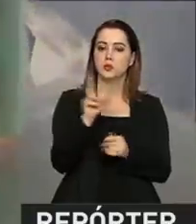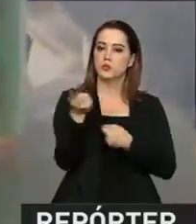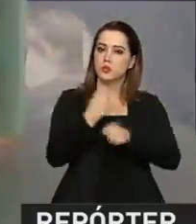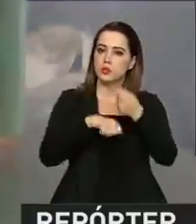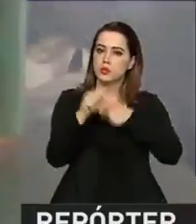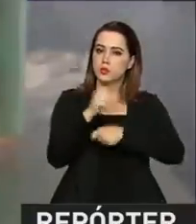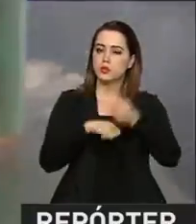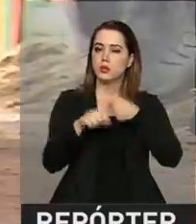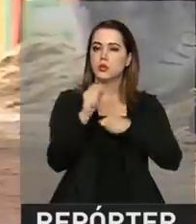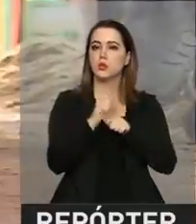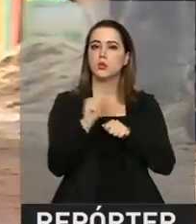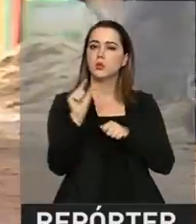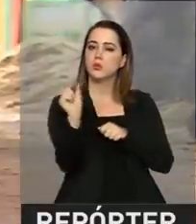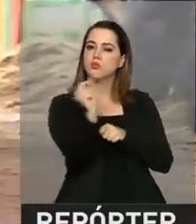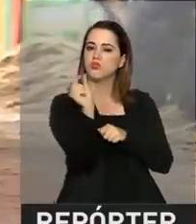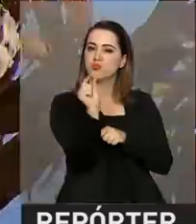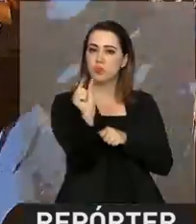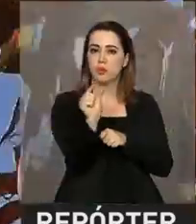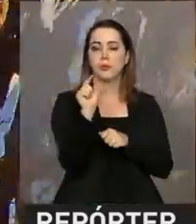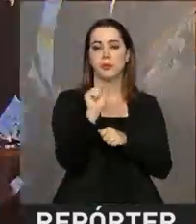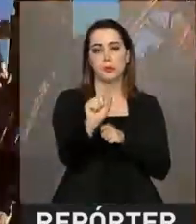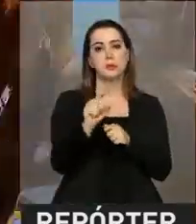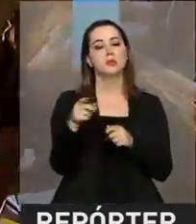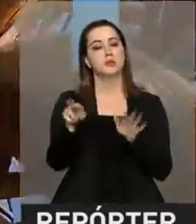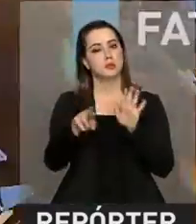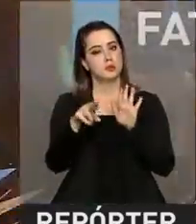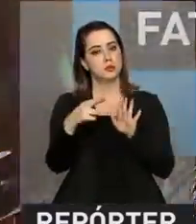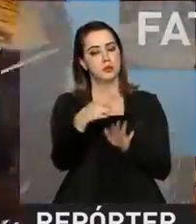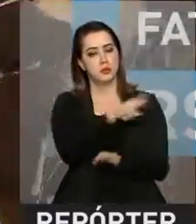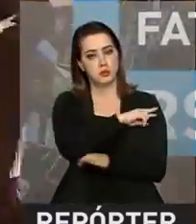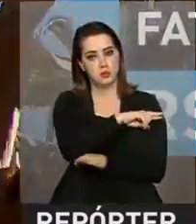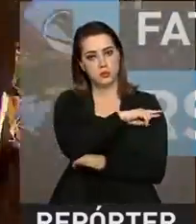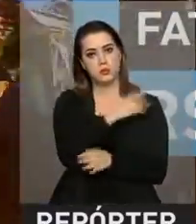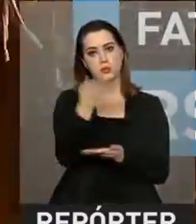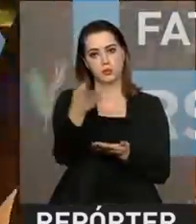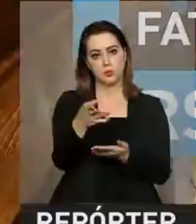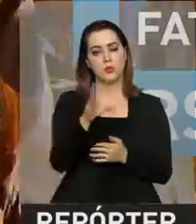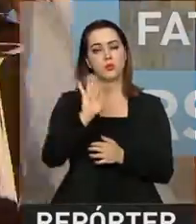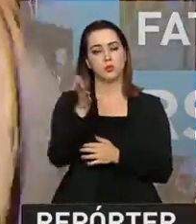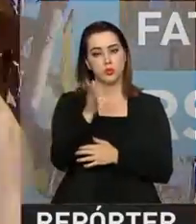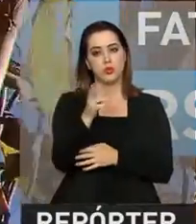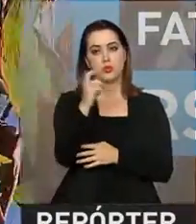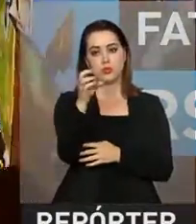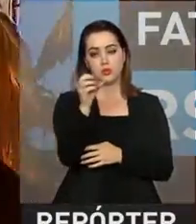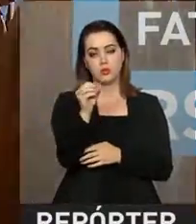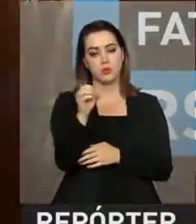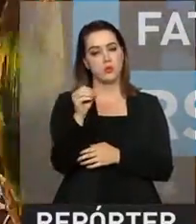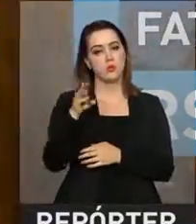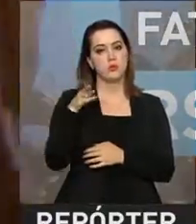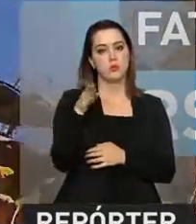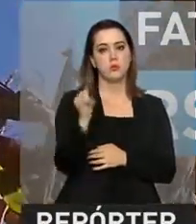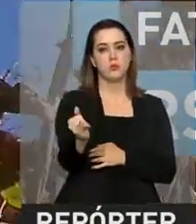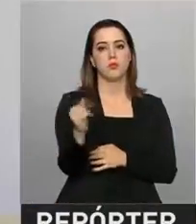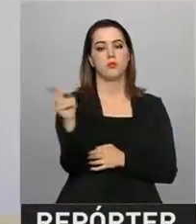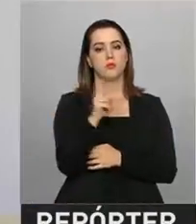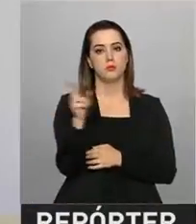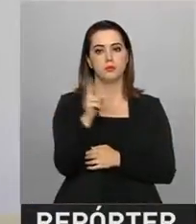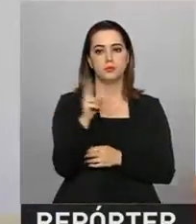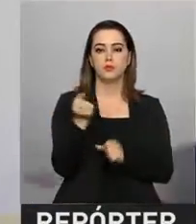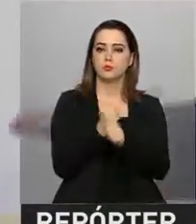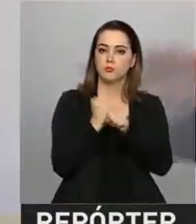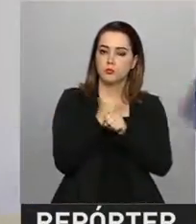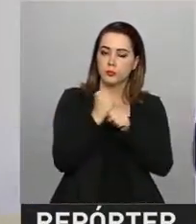representa o agronegócio na economia brasileira já que são 500 bilhões de reais de faturamento anual o